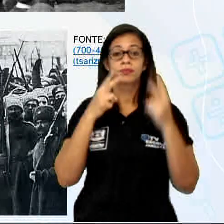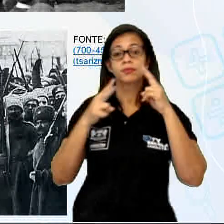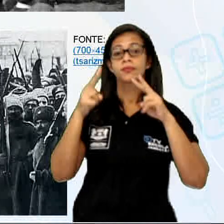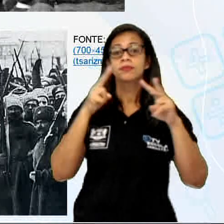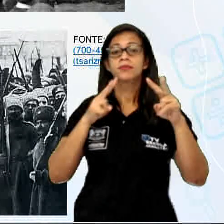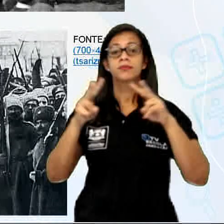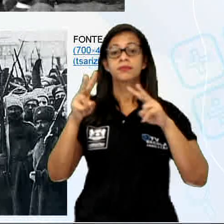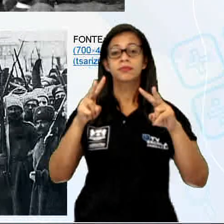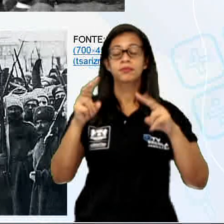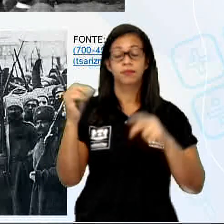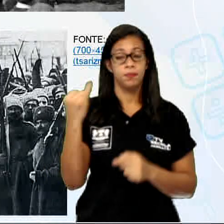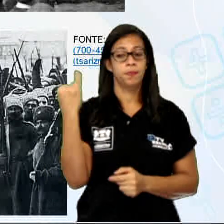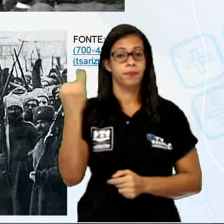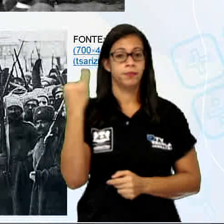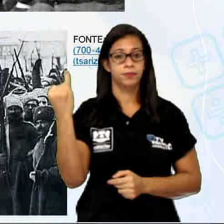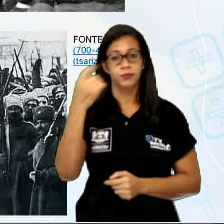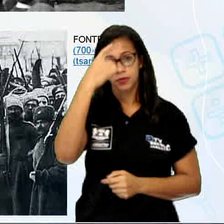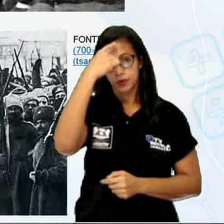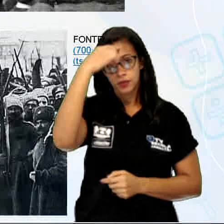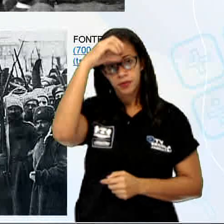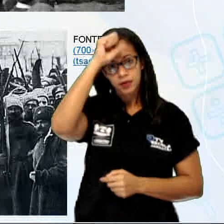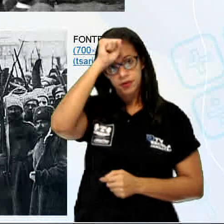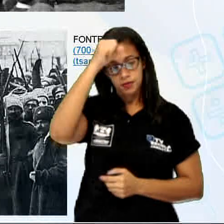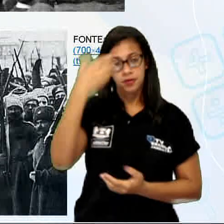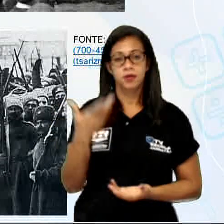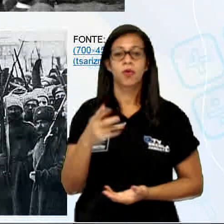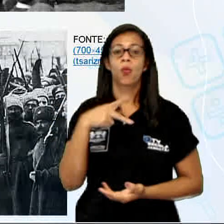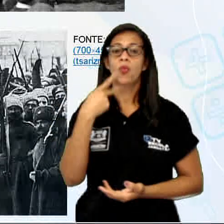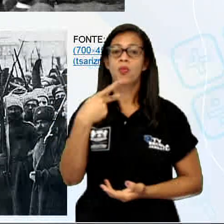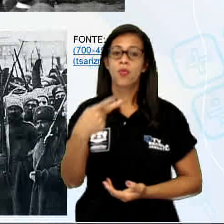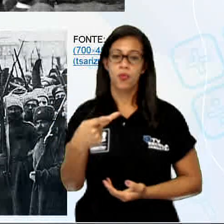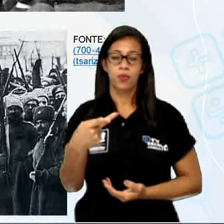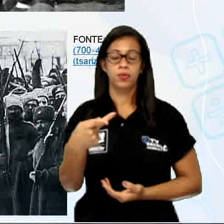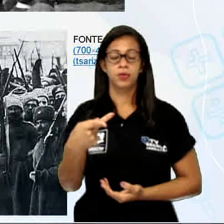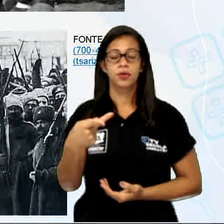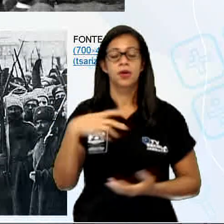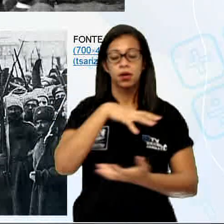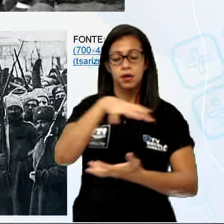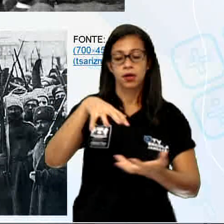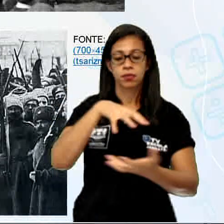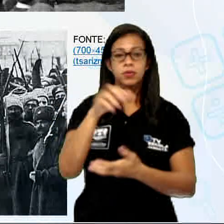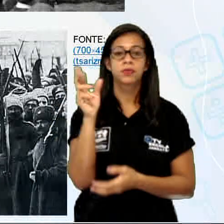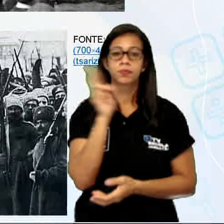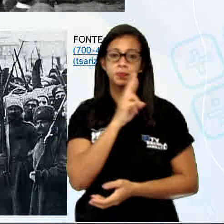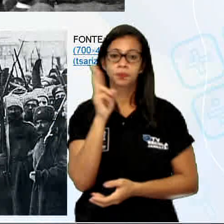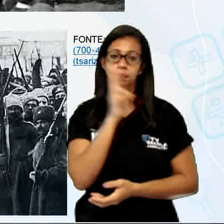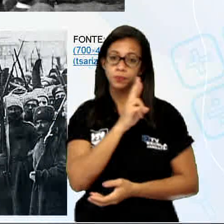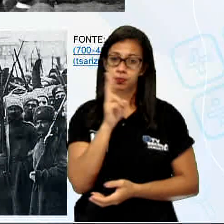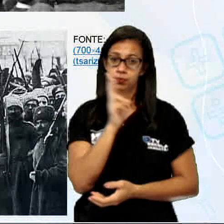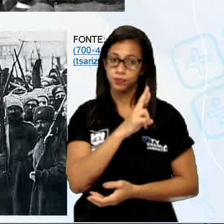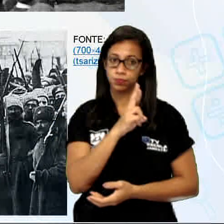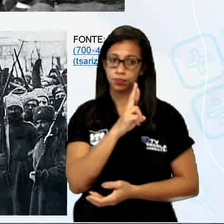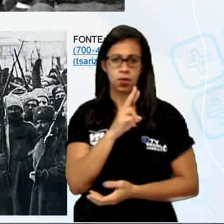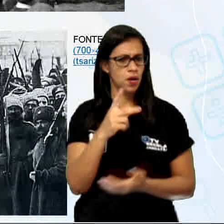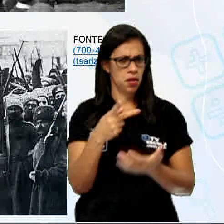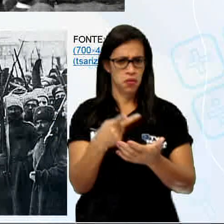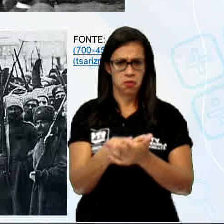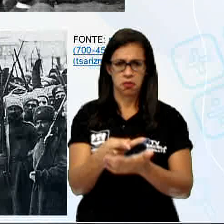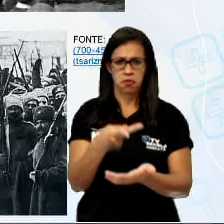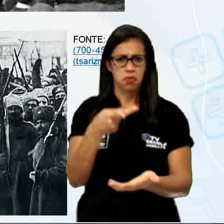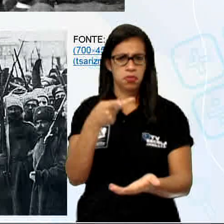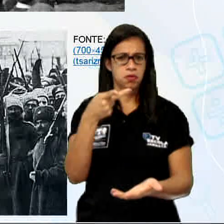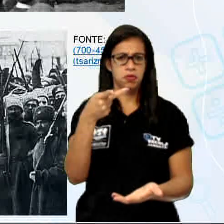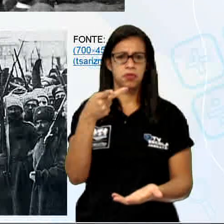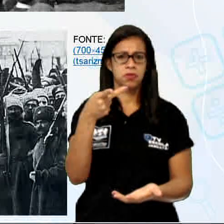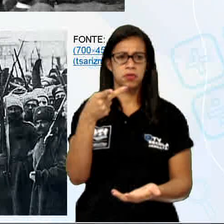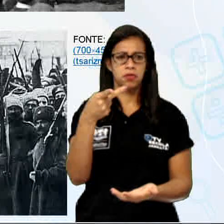de início o seguinte: quando a gente fala de Revolução Russa, a revolução ela não aconteceu de forma homogênea, de uma forma